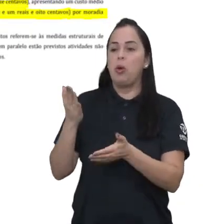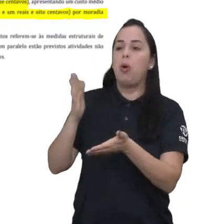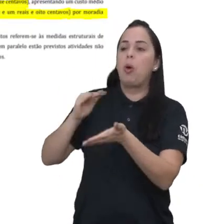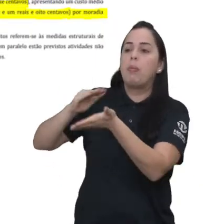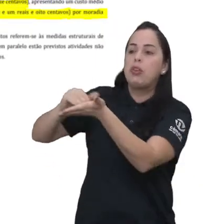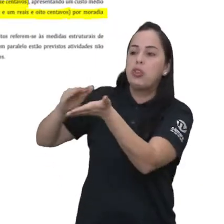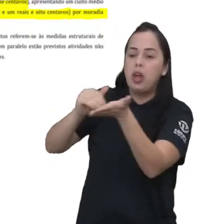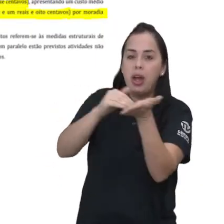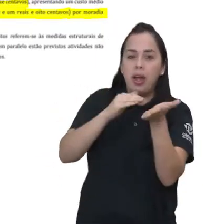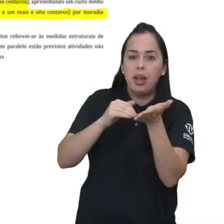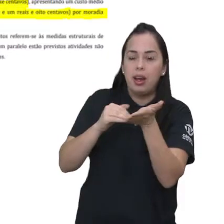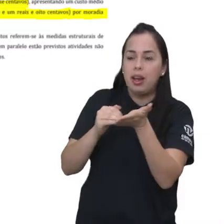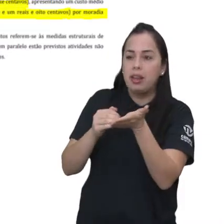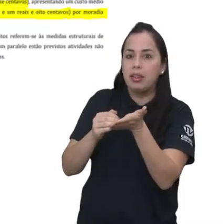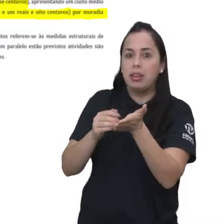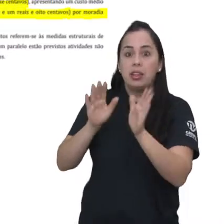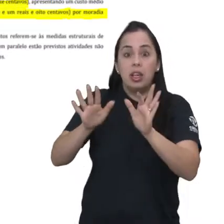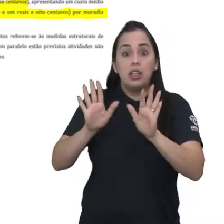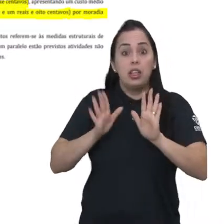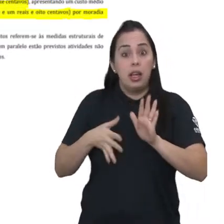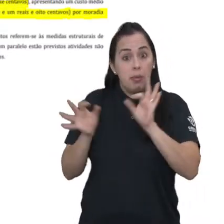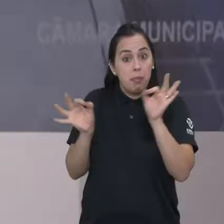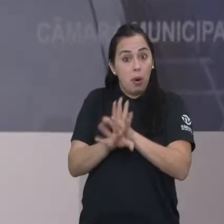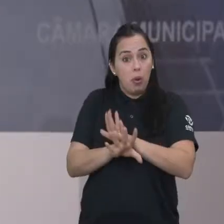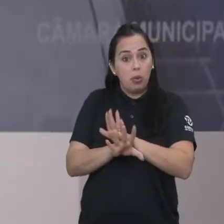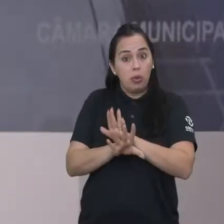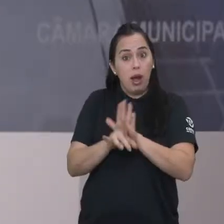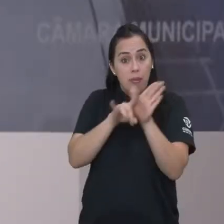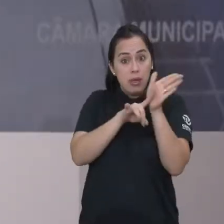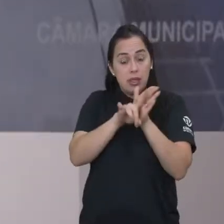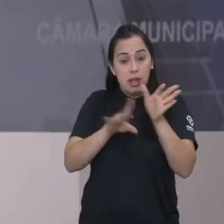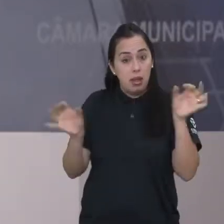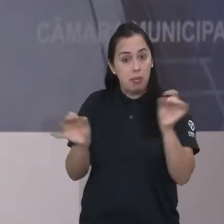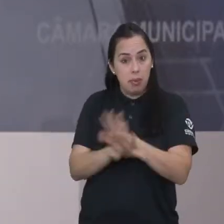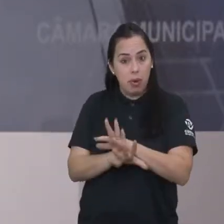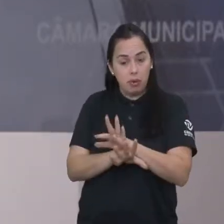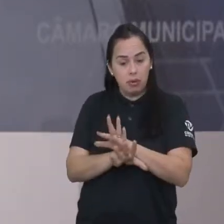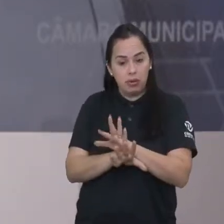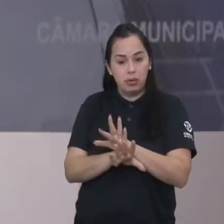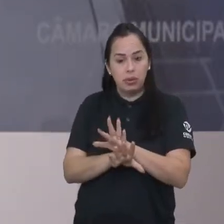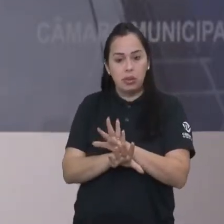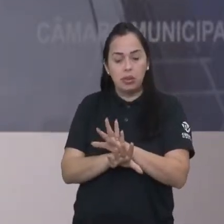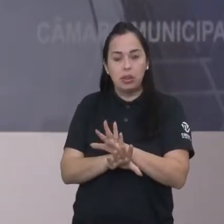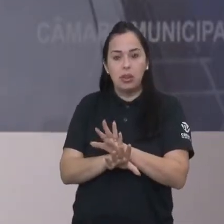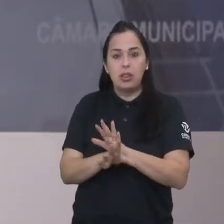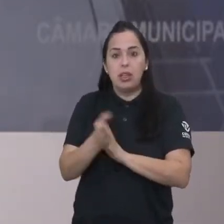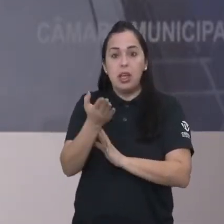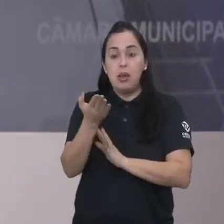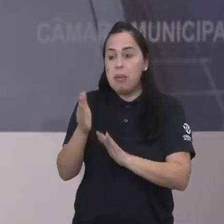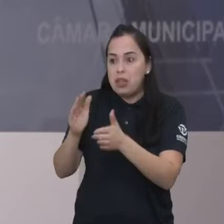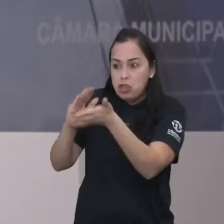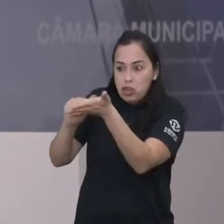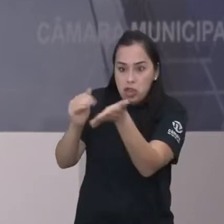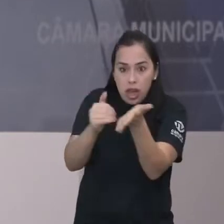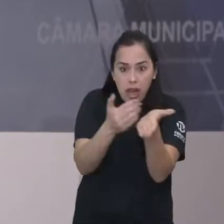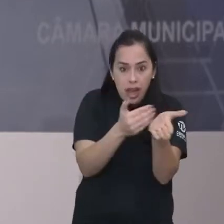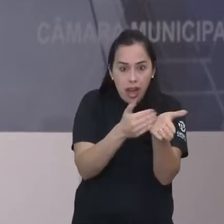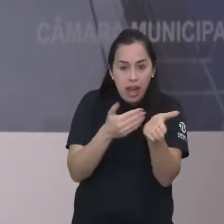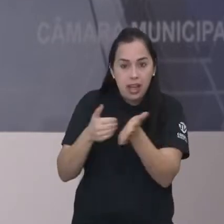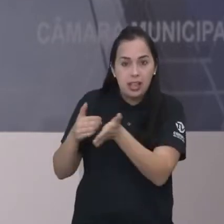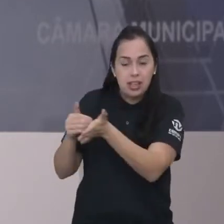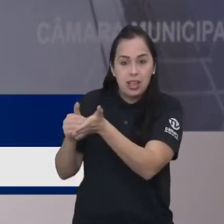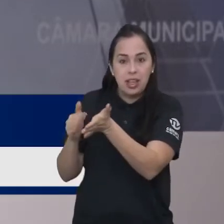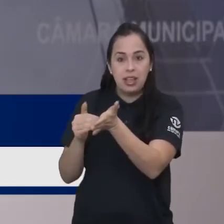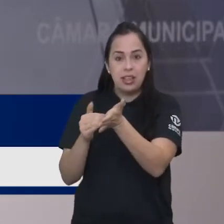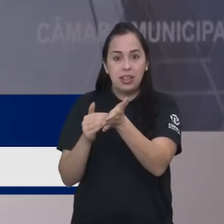remoção de risco também foi feito. A gente tem isso pronto. Isso foi feito, essa encomenda. E o custo de redução de